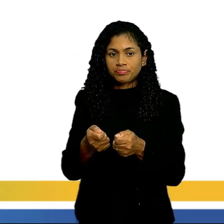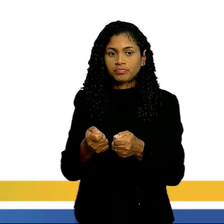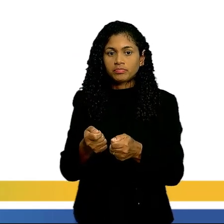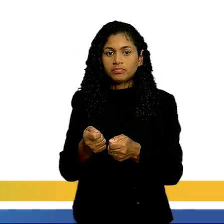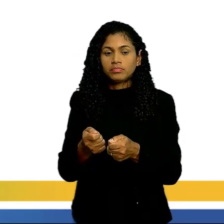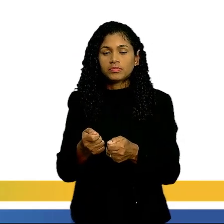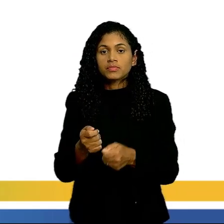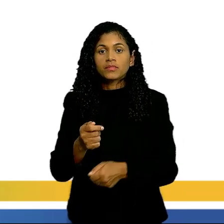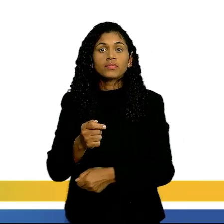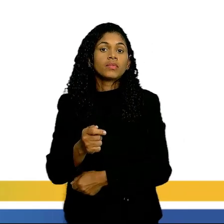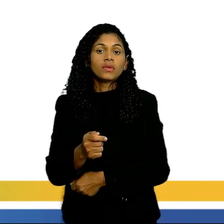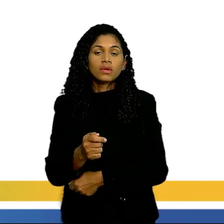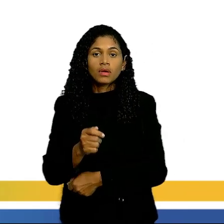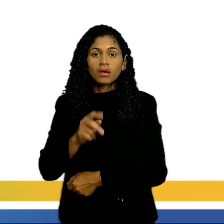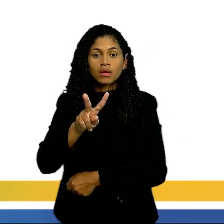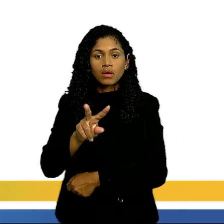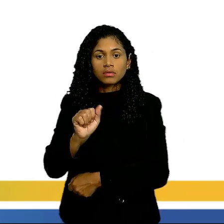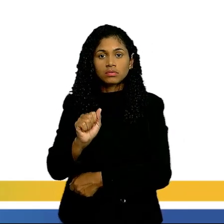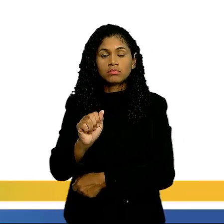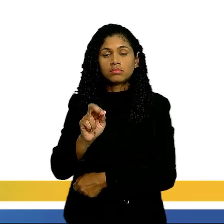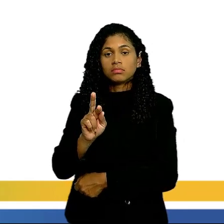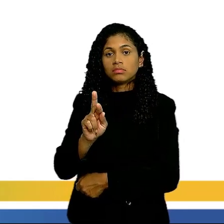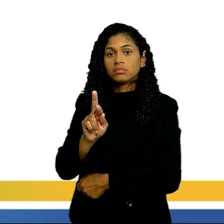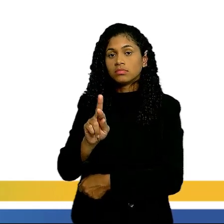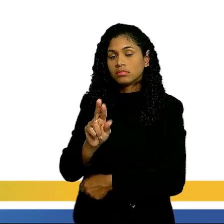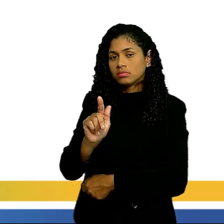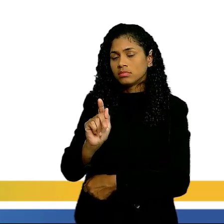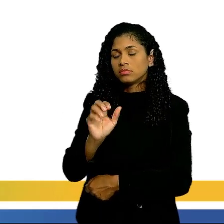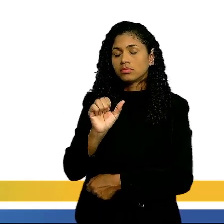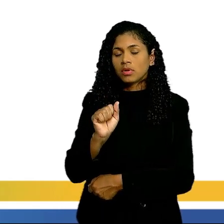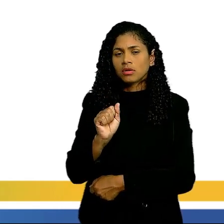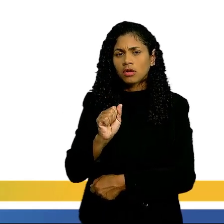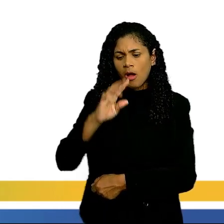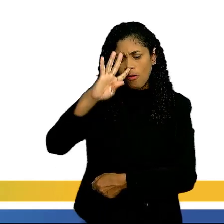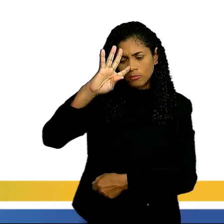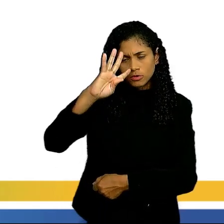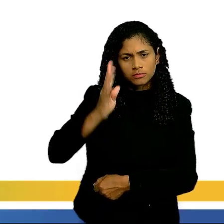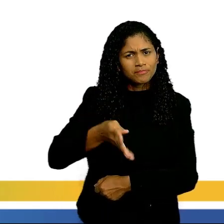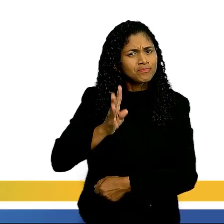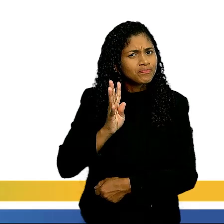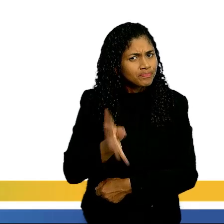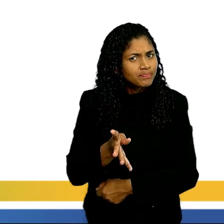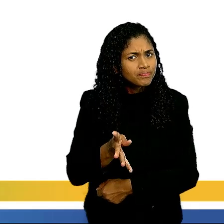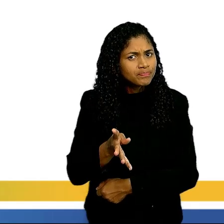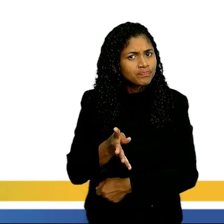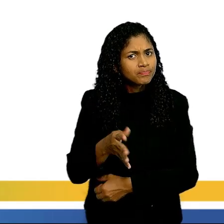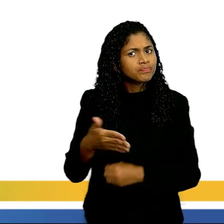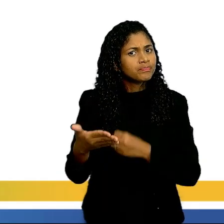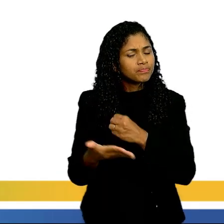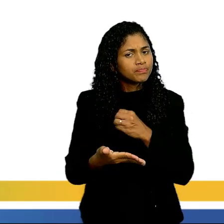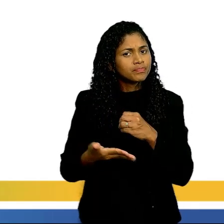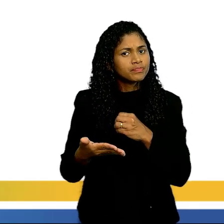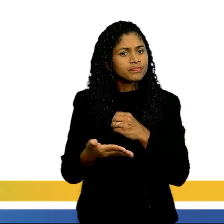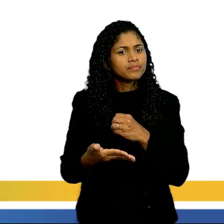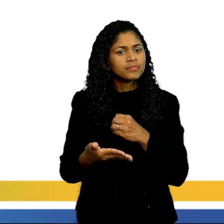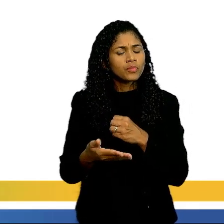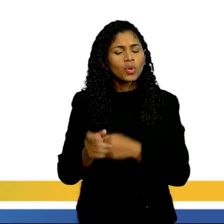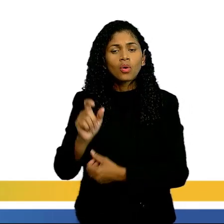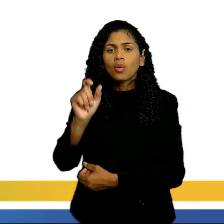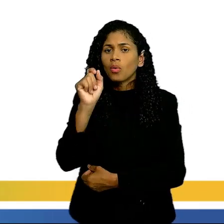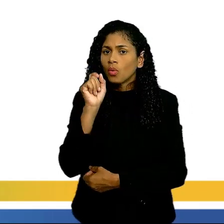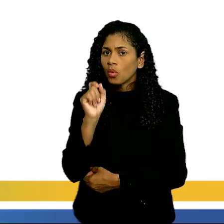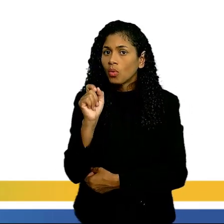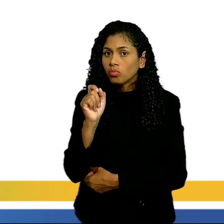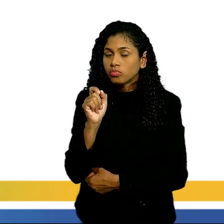Getúlio estabelece uma crítica. Então, novamente te convido a lembrar e refletir. O que foi que o